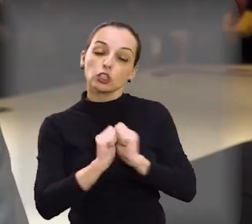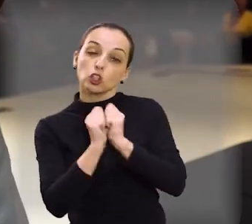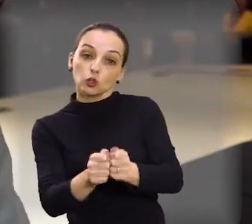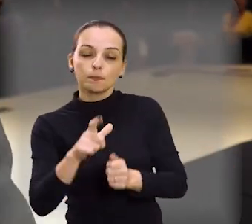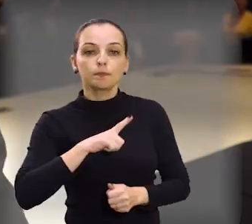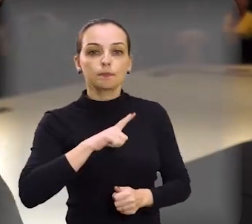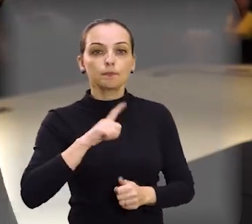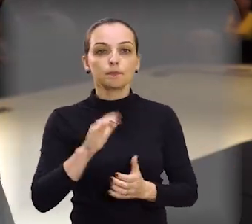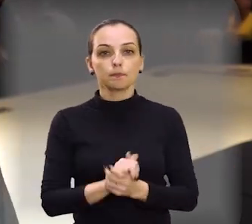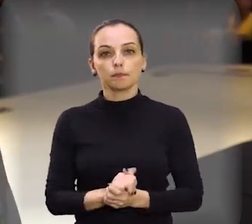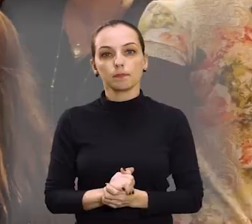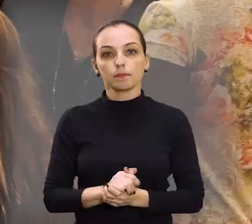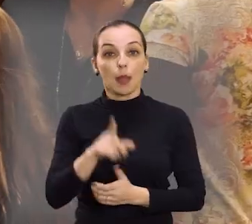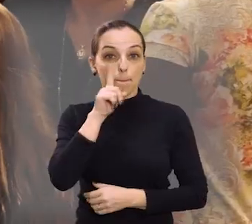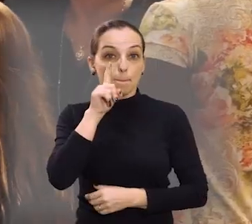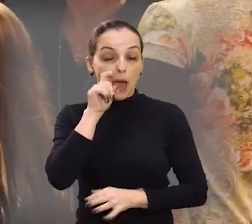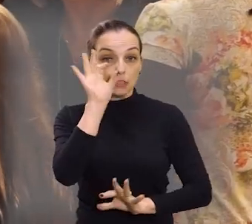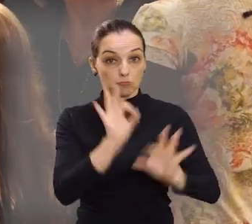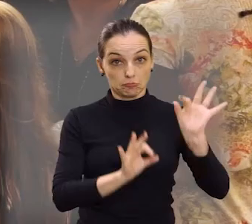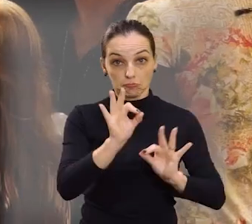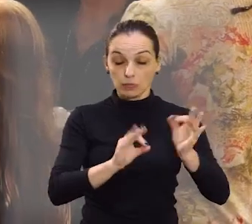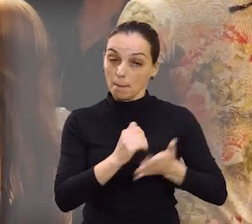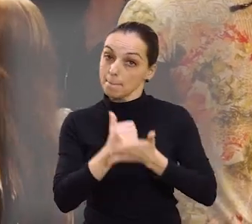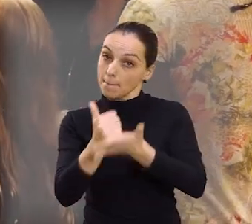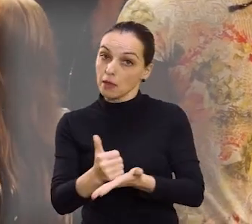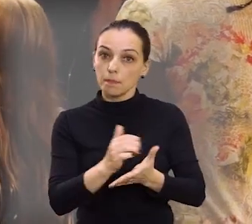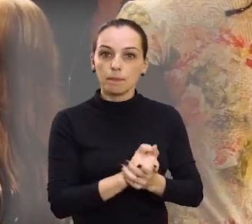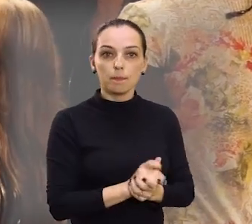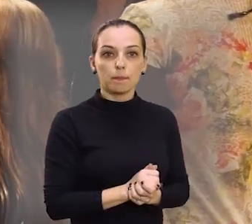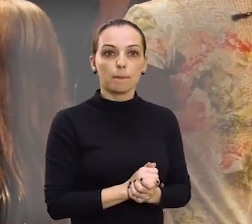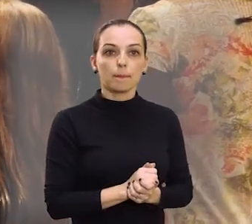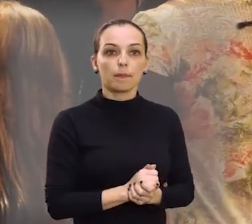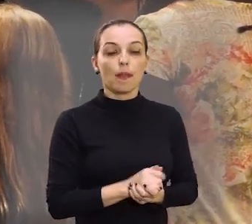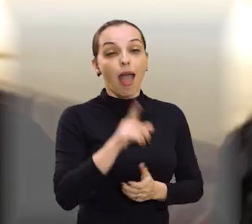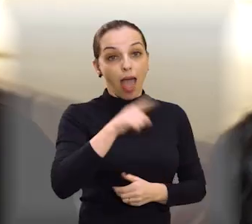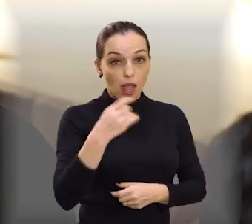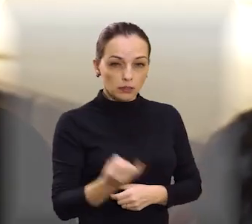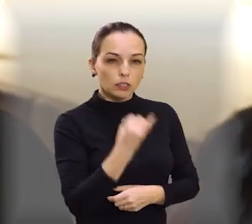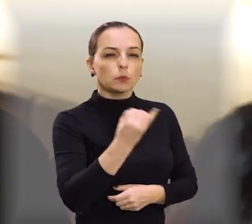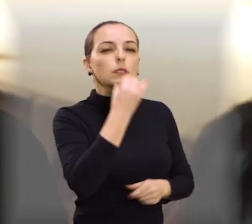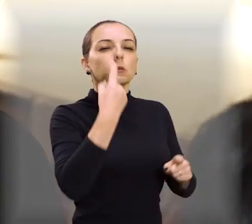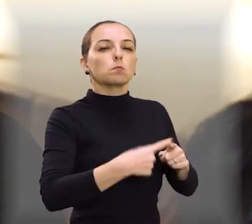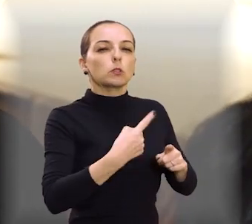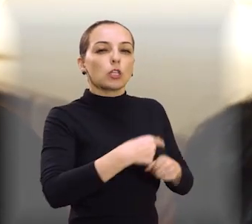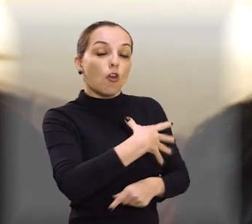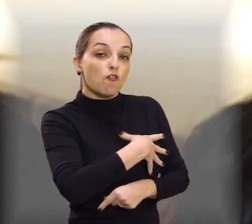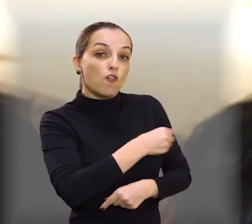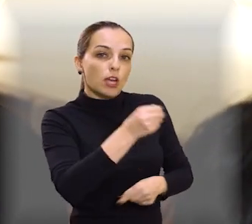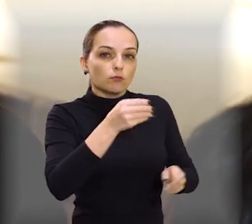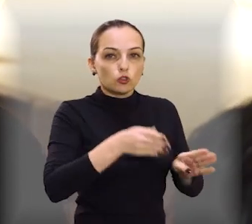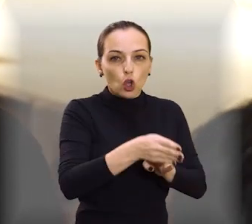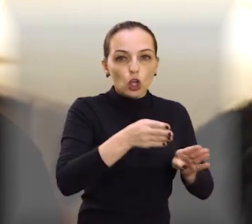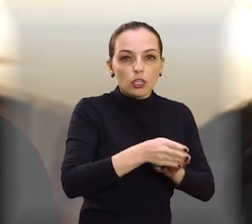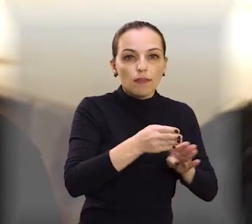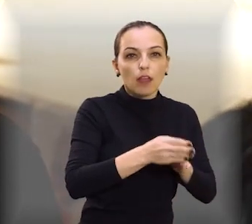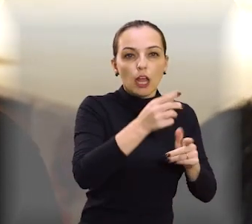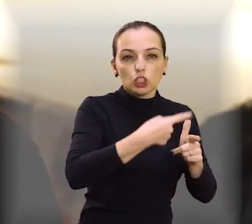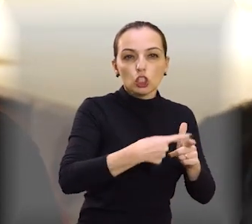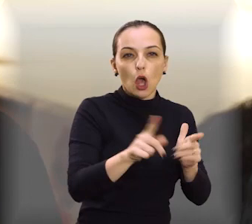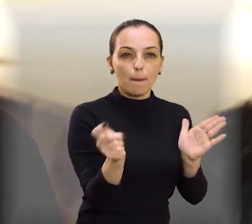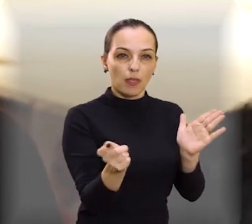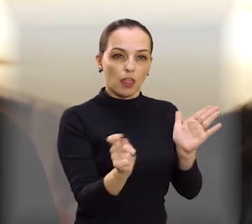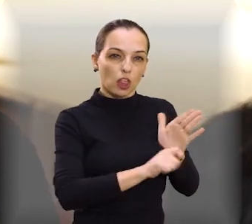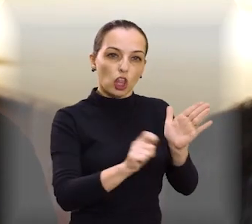seus familiares e com a nossa sociedade. Os pais também apoiaram a iniciativa. Para mim é importante para manter os filhos distantes